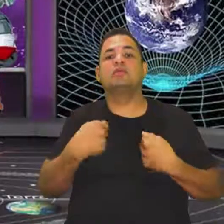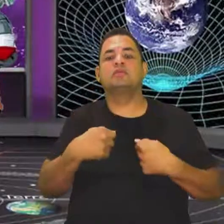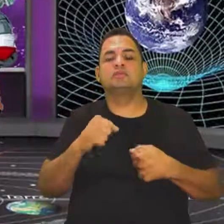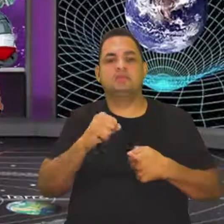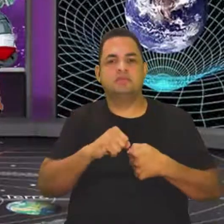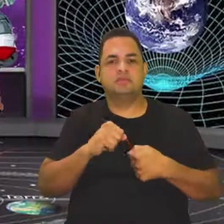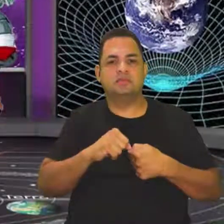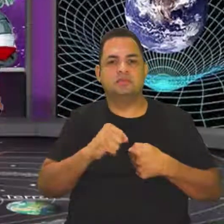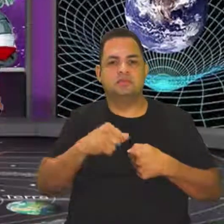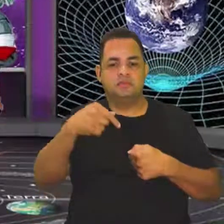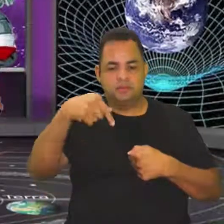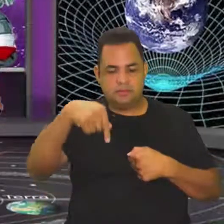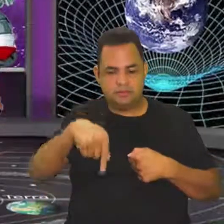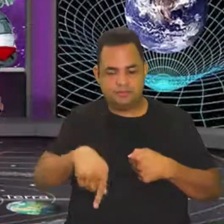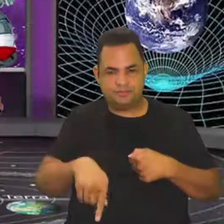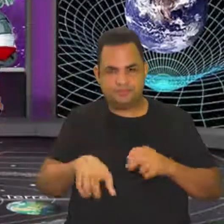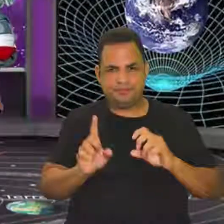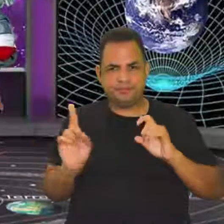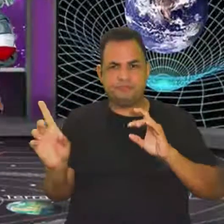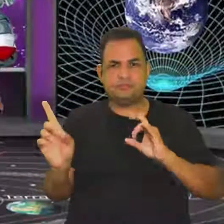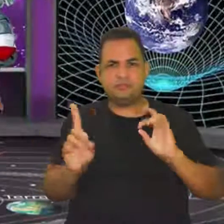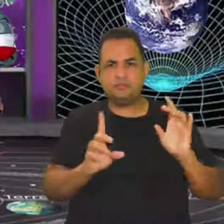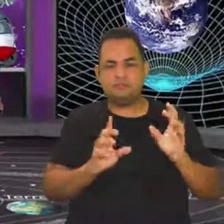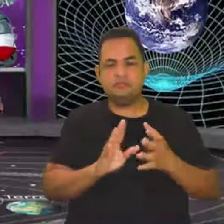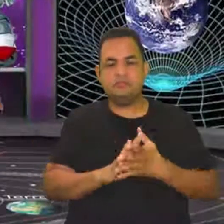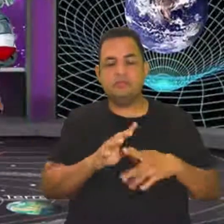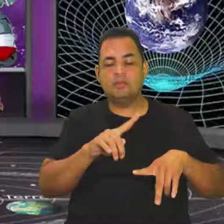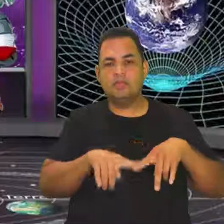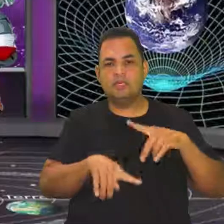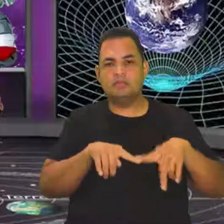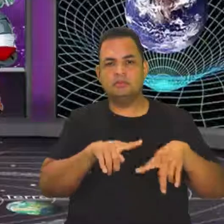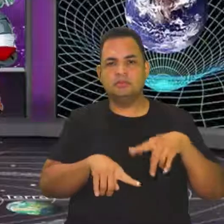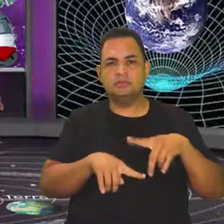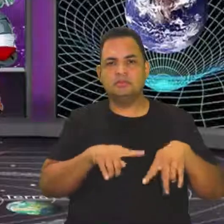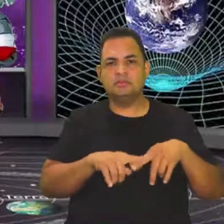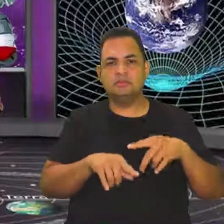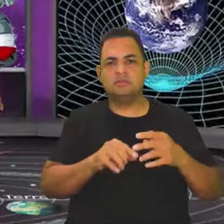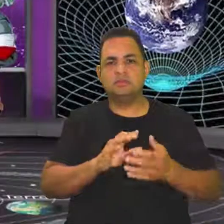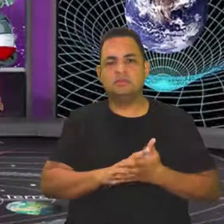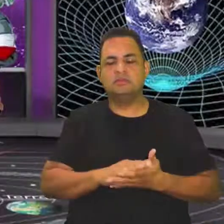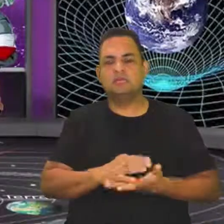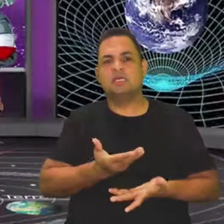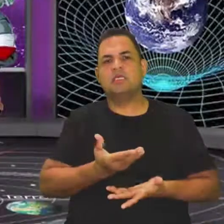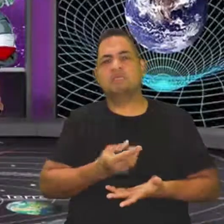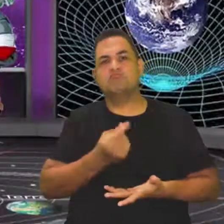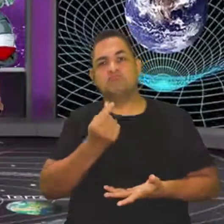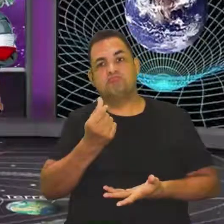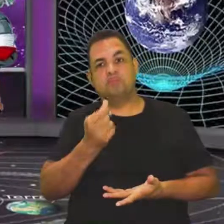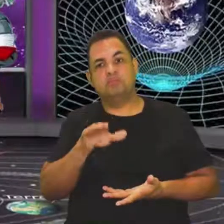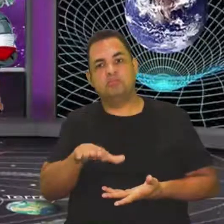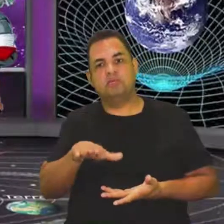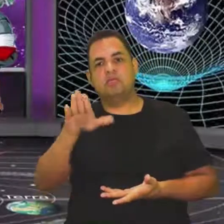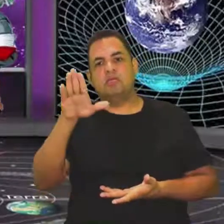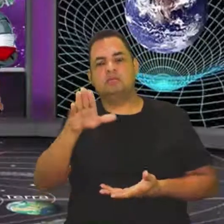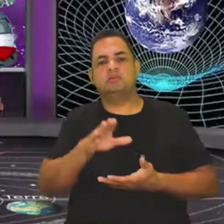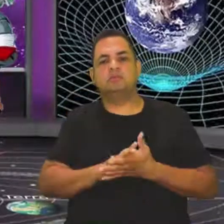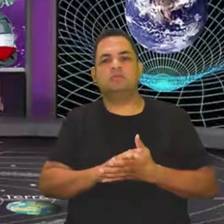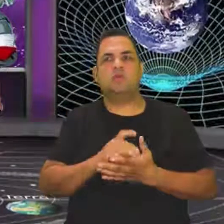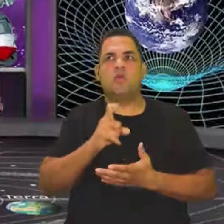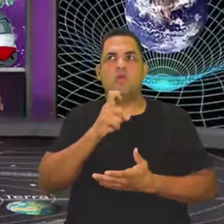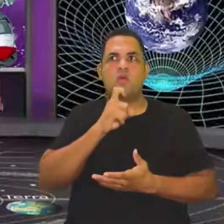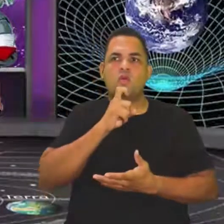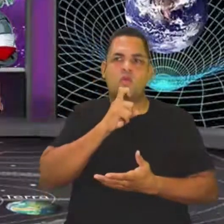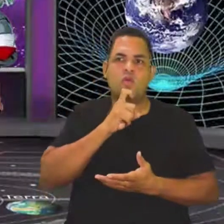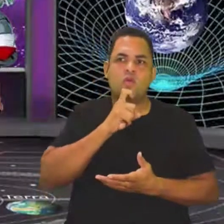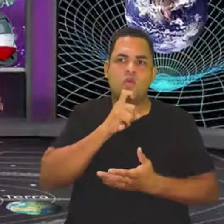Fazer o aterramento de cada objeto de maior valor, vamos dizer assim. Ar-condicionado, é bom ter seu